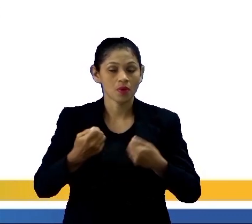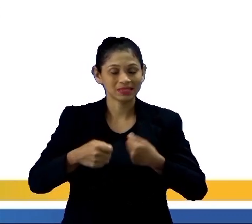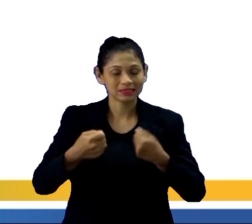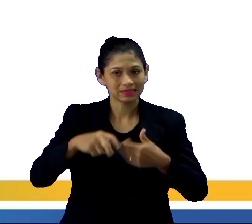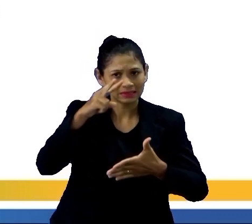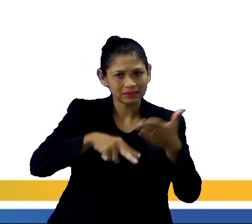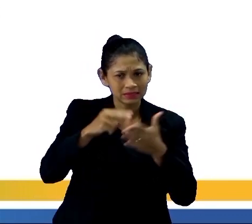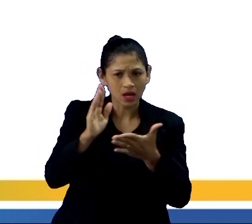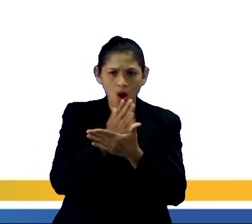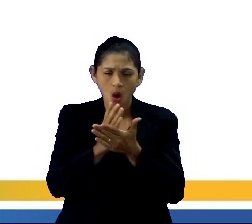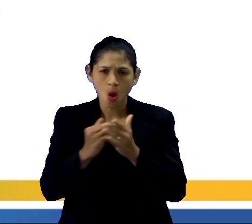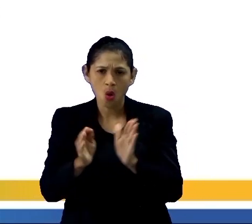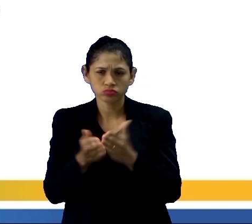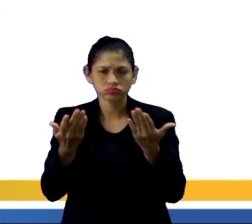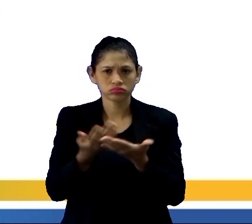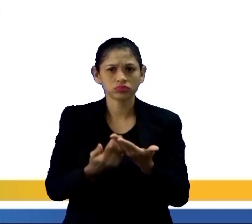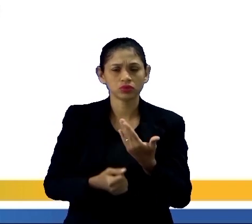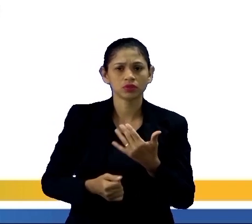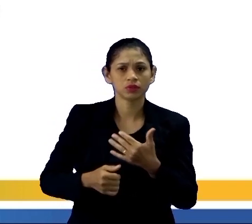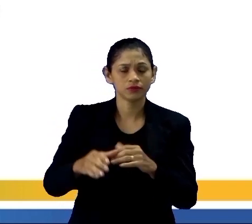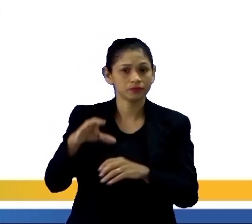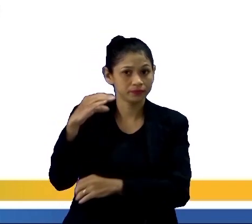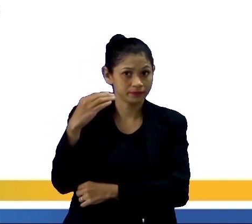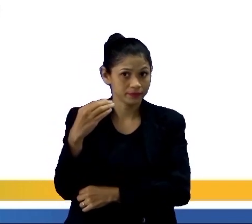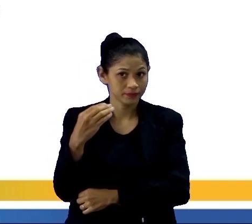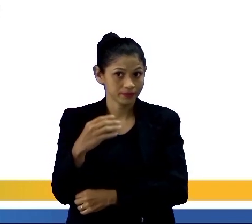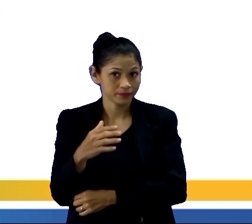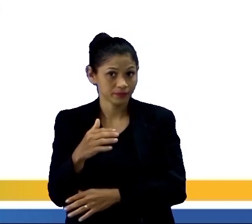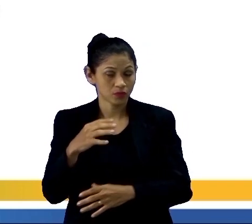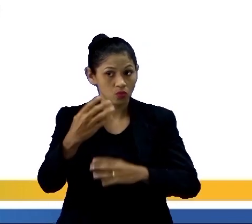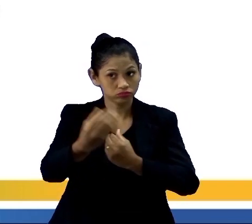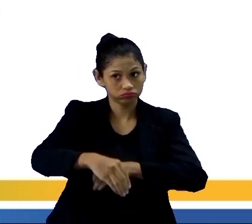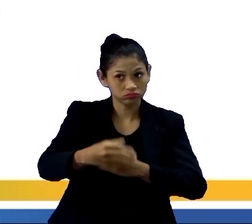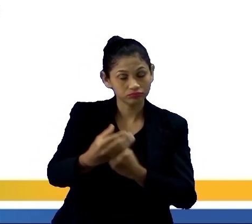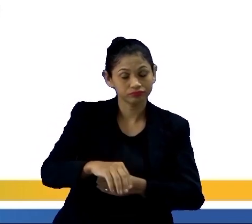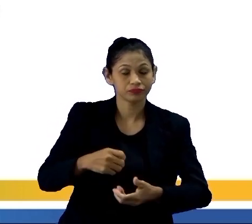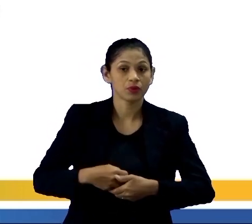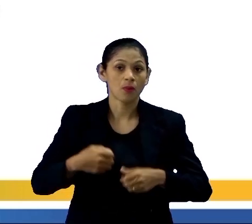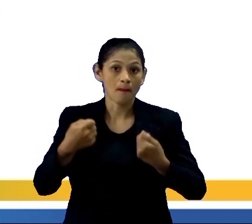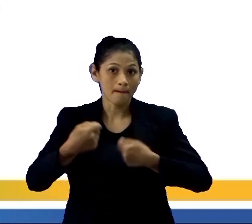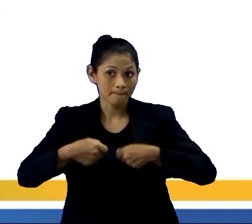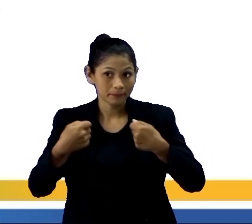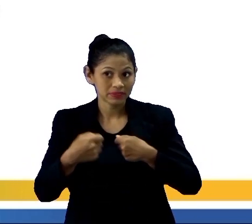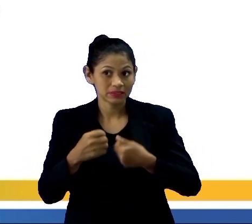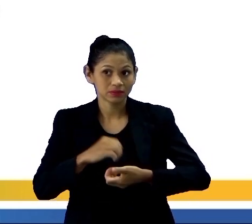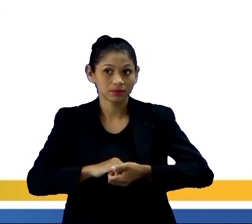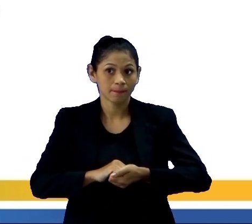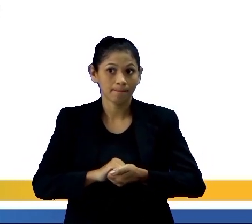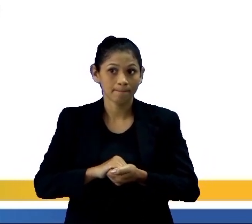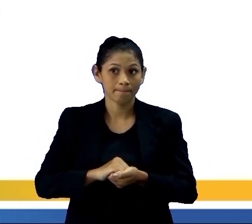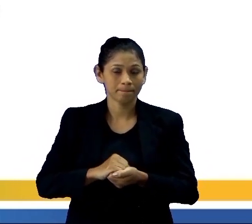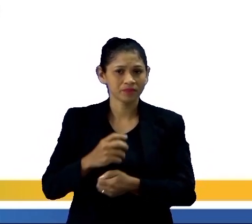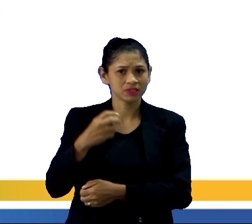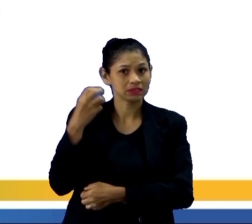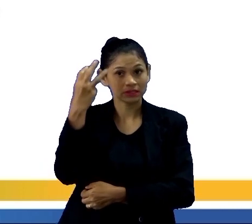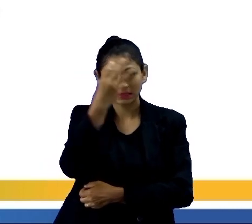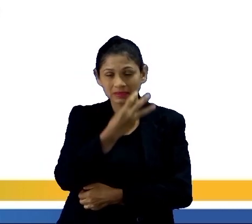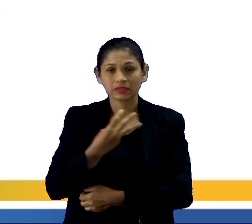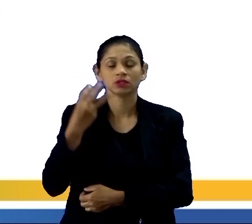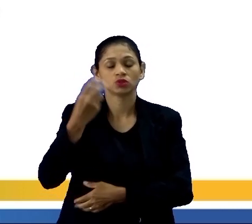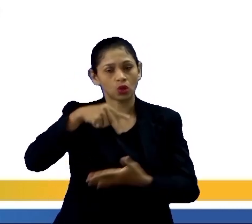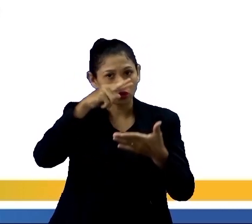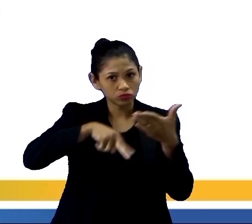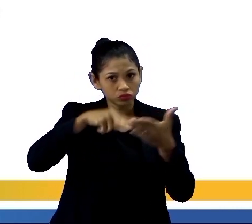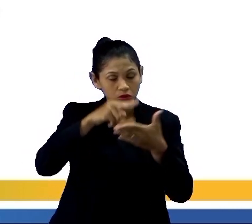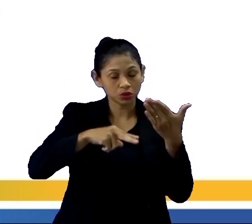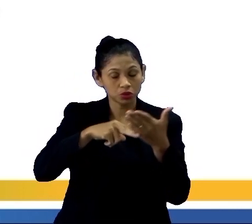o vestibular e notou que em 3 horas de leitura conseguiu ler 70 páginas. Caso ele mantenha este